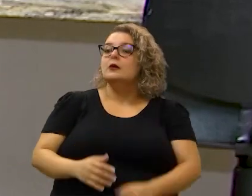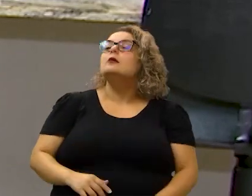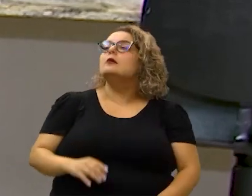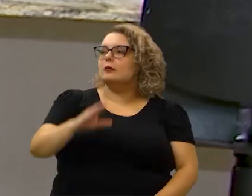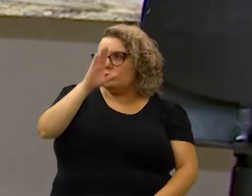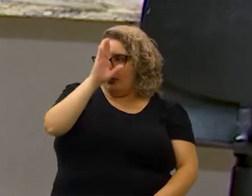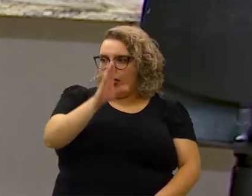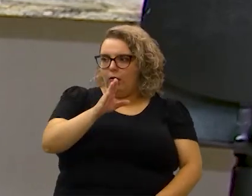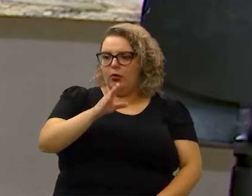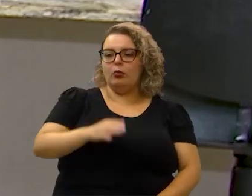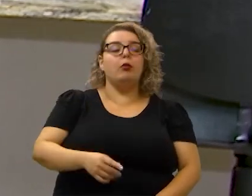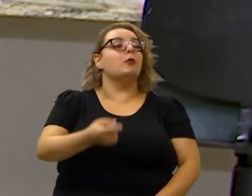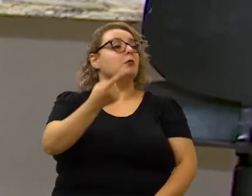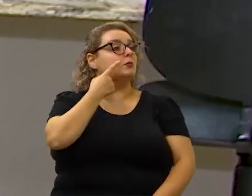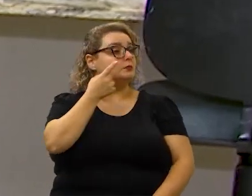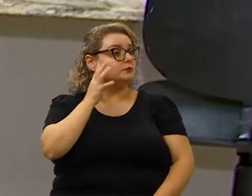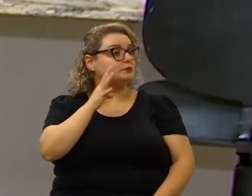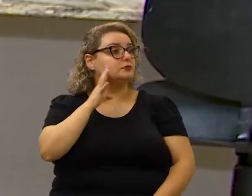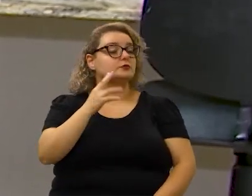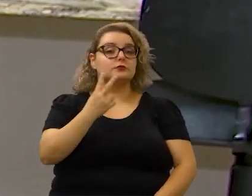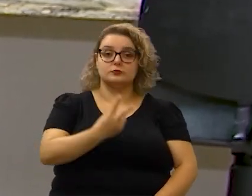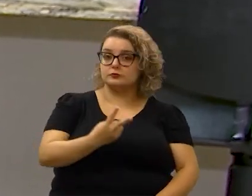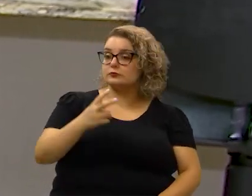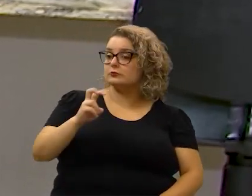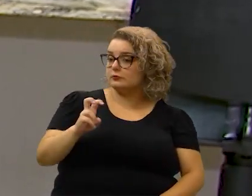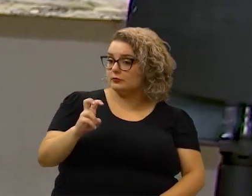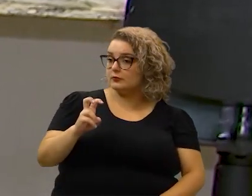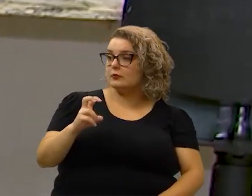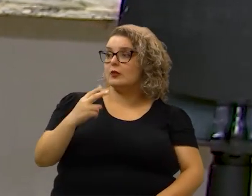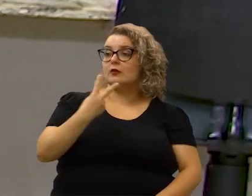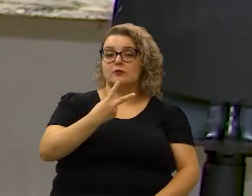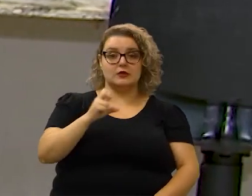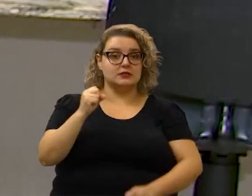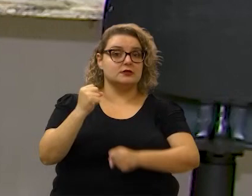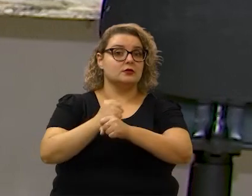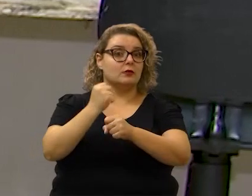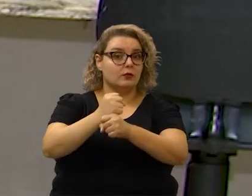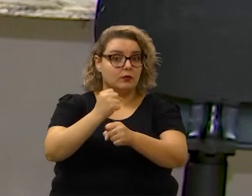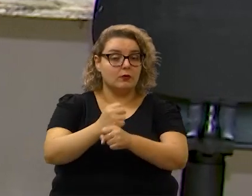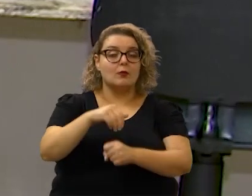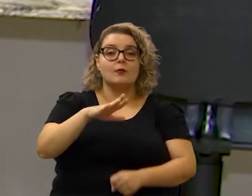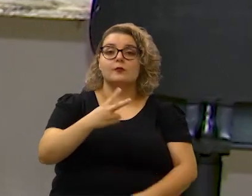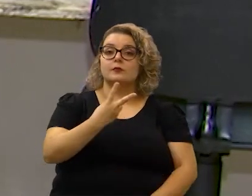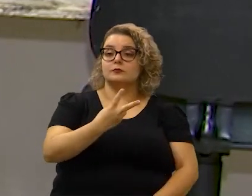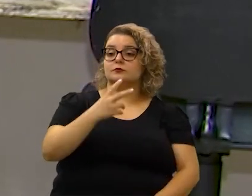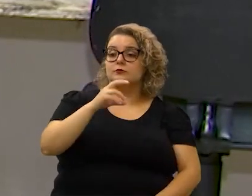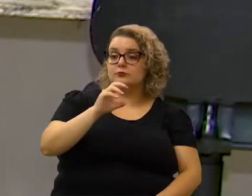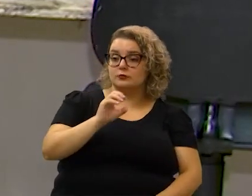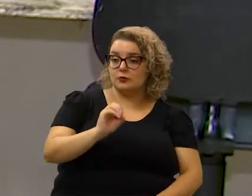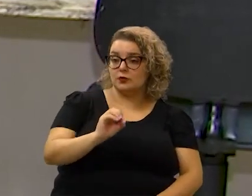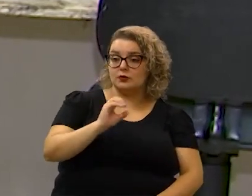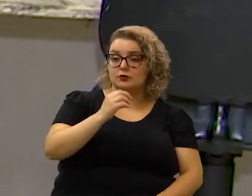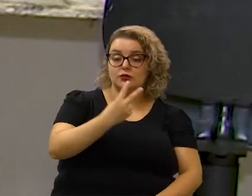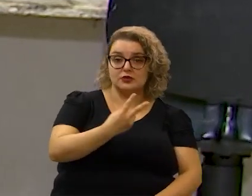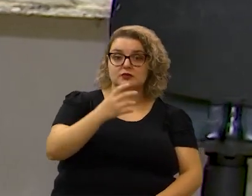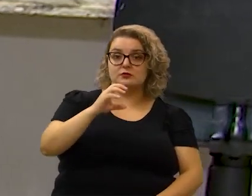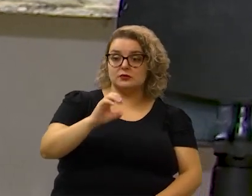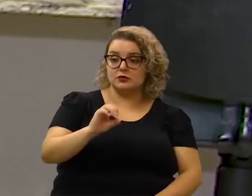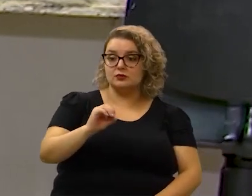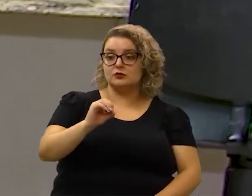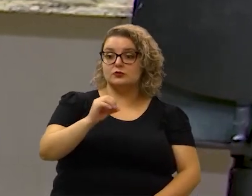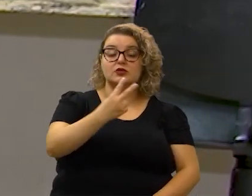só, prêmio. pessoal. Foi a 25ª edição, são 25 anos, então foram mais de 2.600